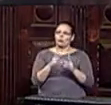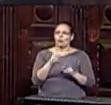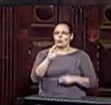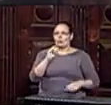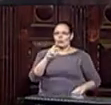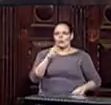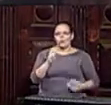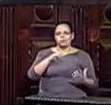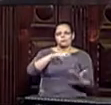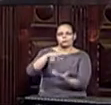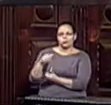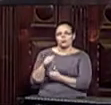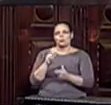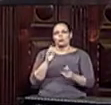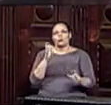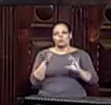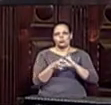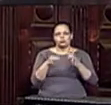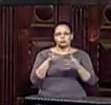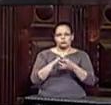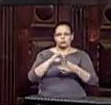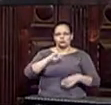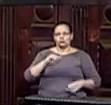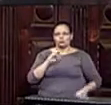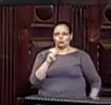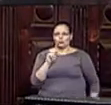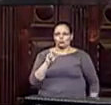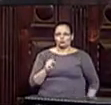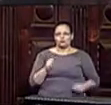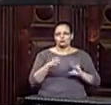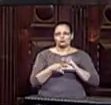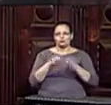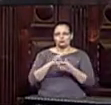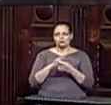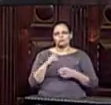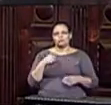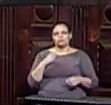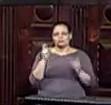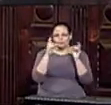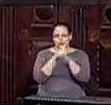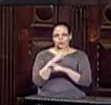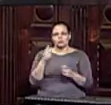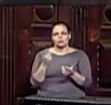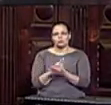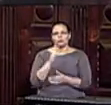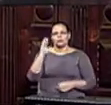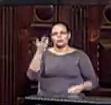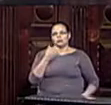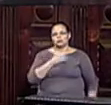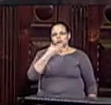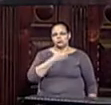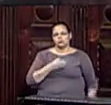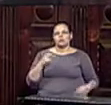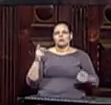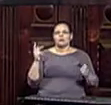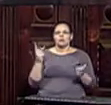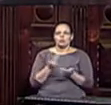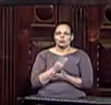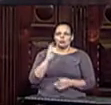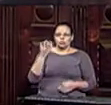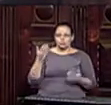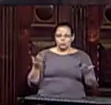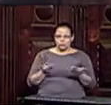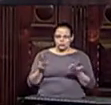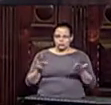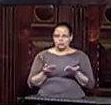Jogos Olímpicos, ou nos momentos de dificuldade, como aconteceu em dezembro, está acontecendo agora. O que isso vai